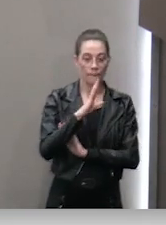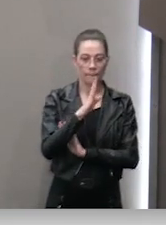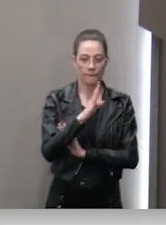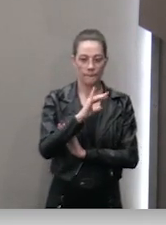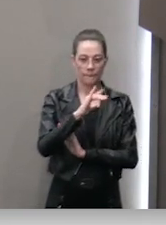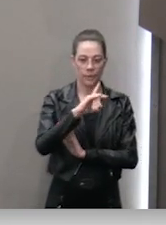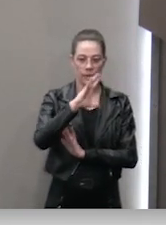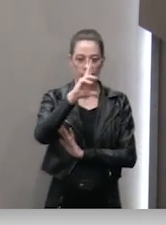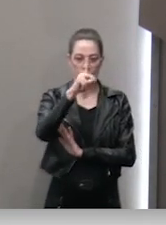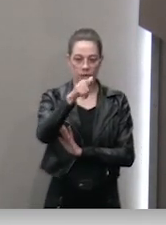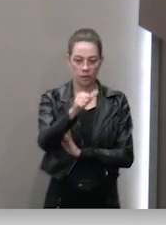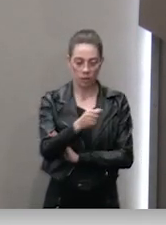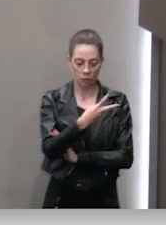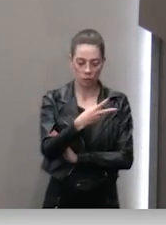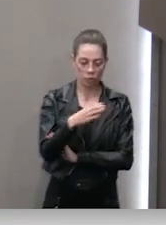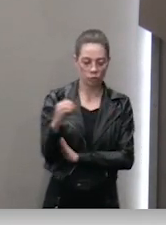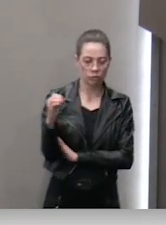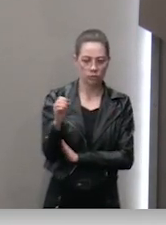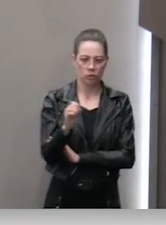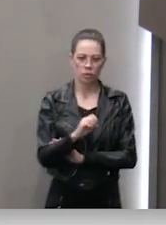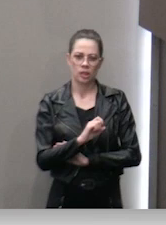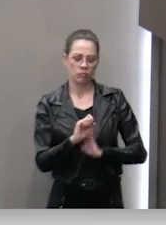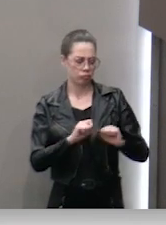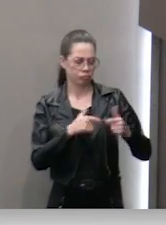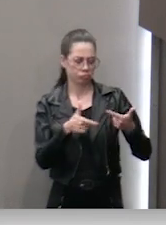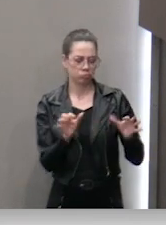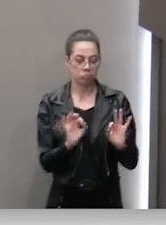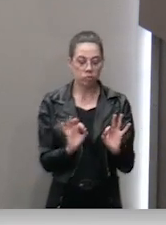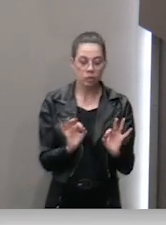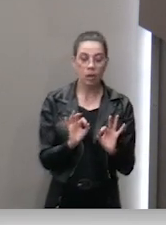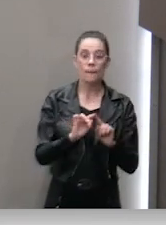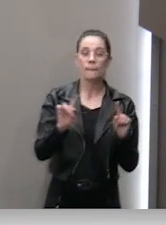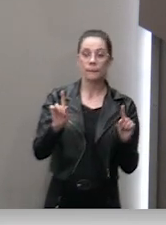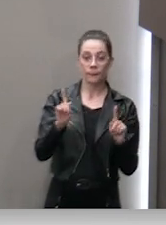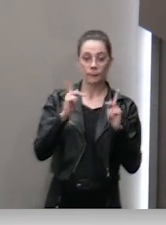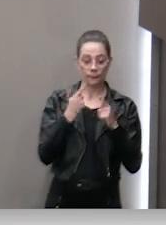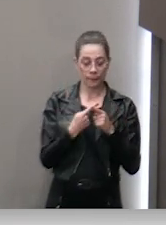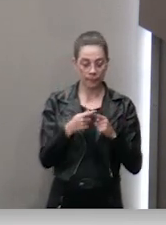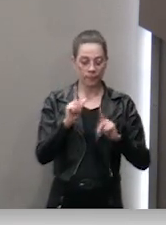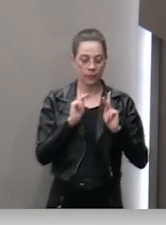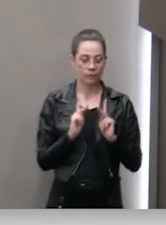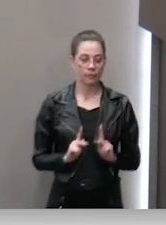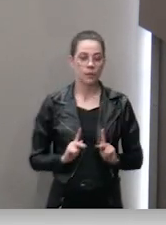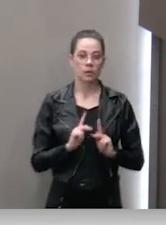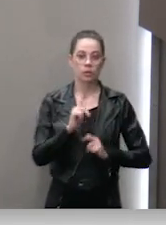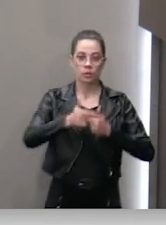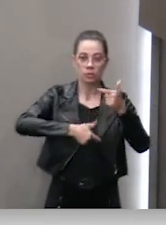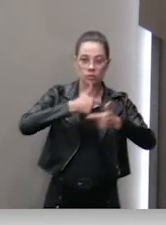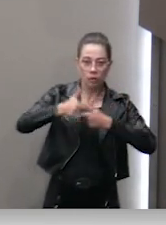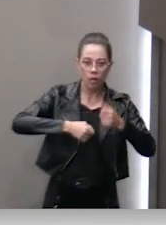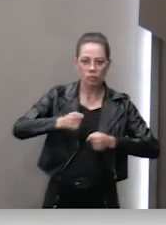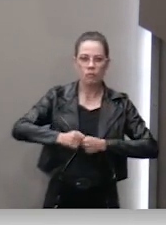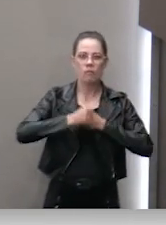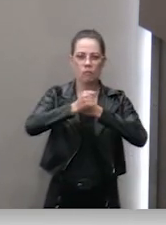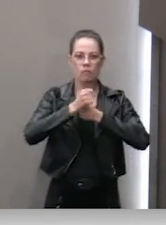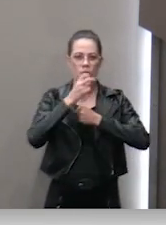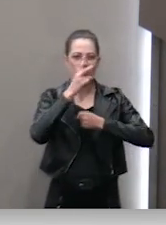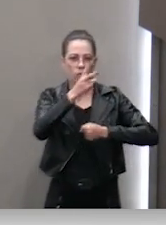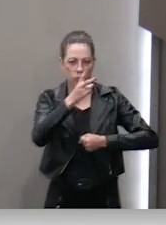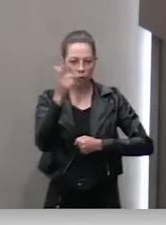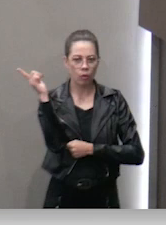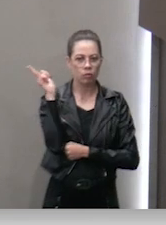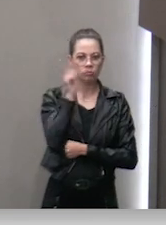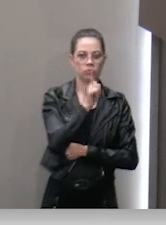toa. Pelo seu povo, pelos seus trabalhadores, pelos seus empresários, mas pela força pungente